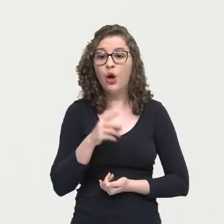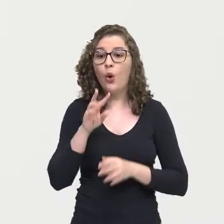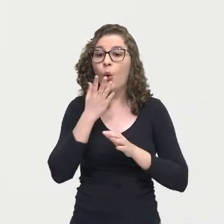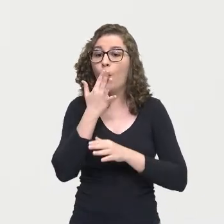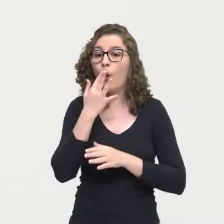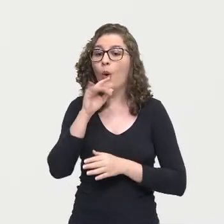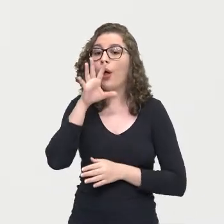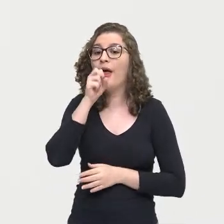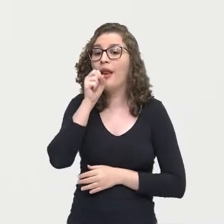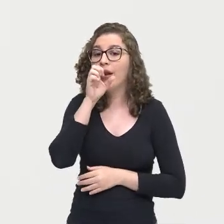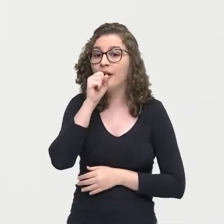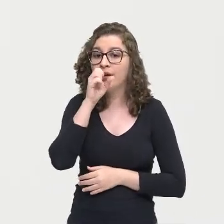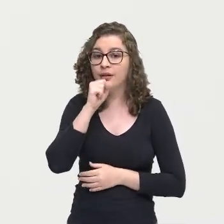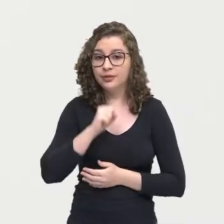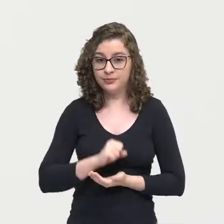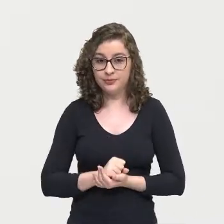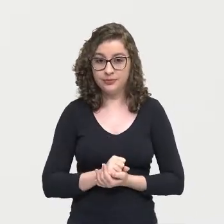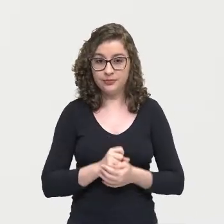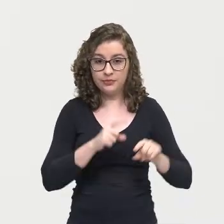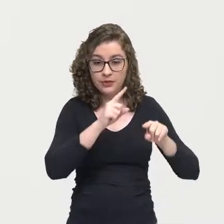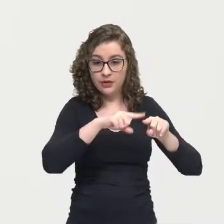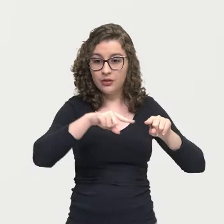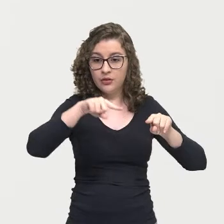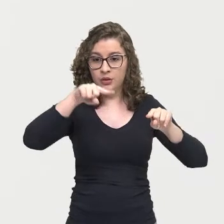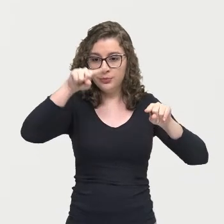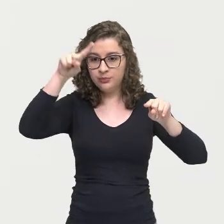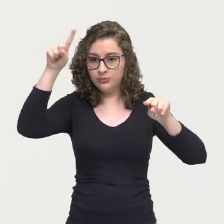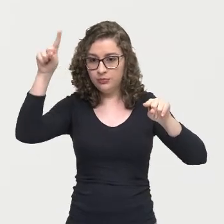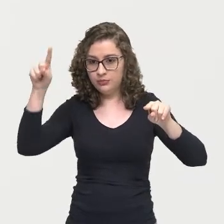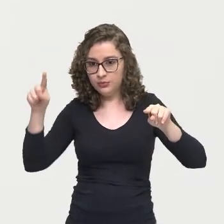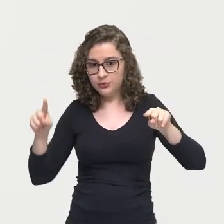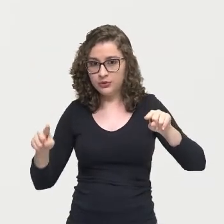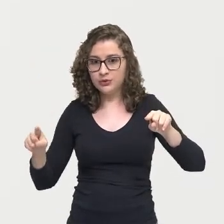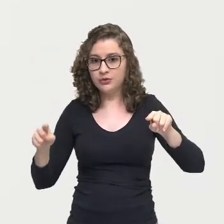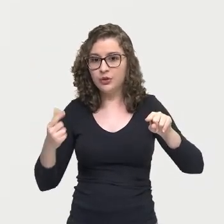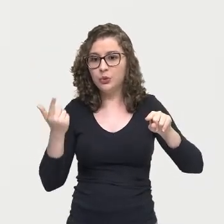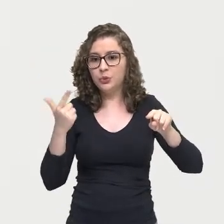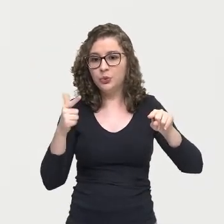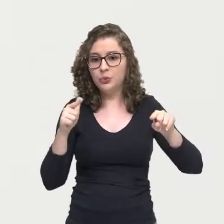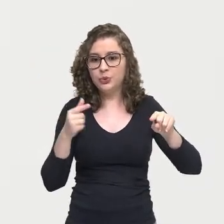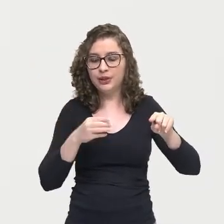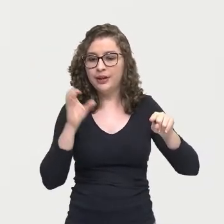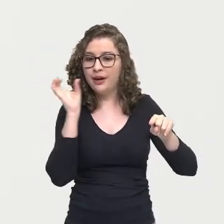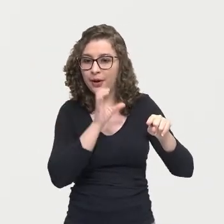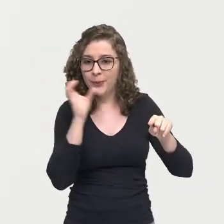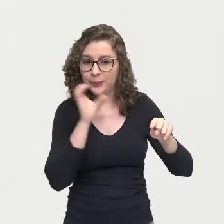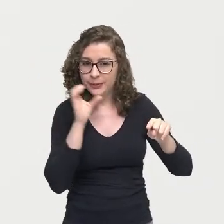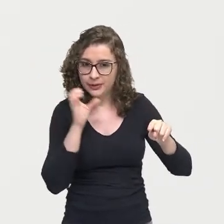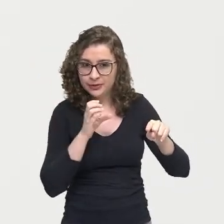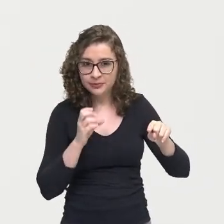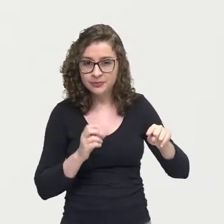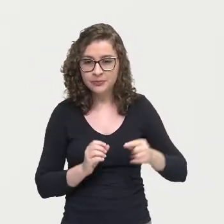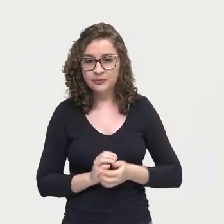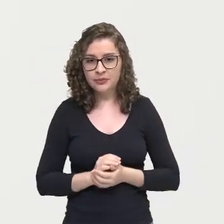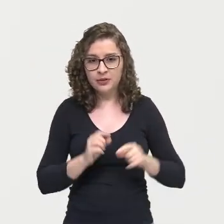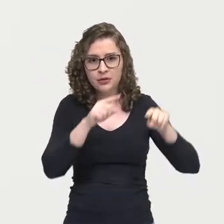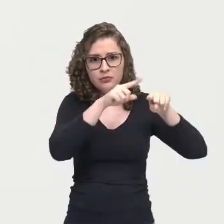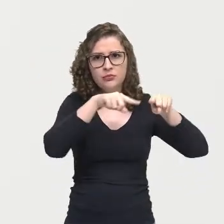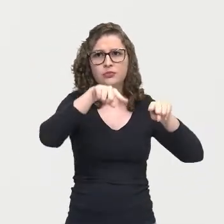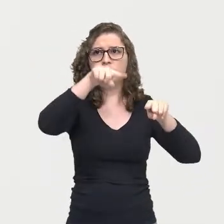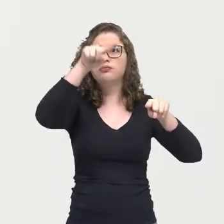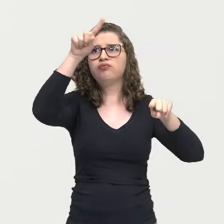laranja é a reação sem catalisador. Percebam que a energia de ativação está lá em cima, ou seja, eu preciso